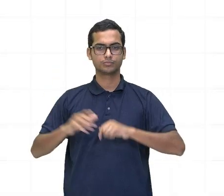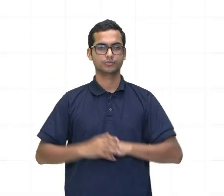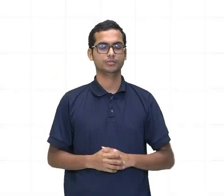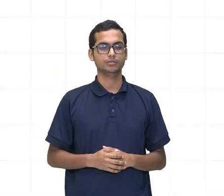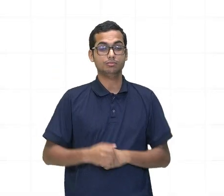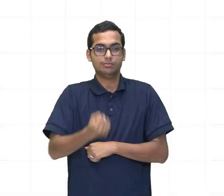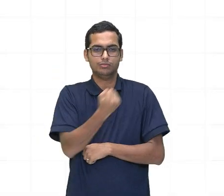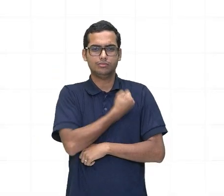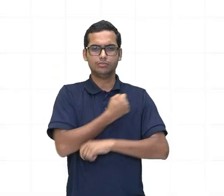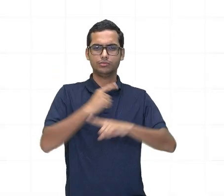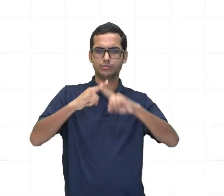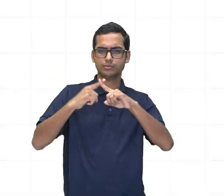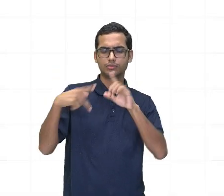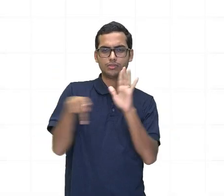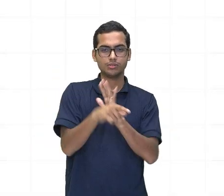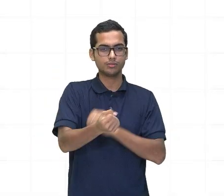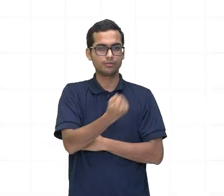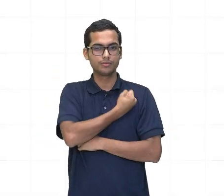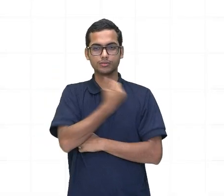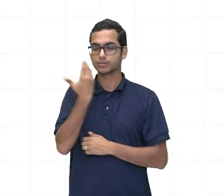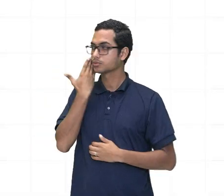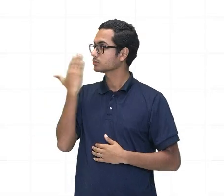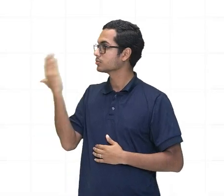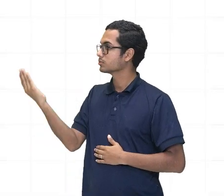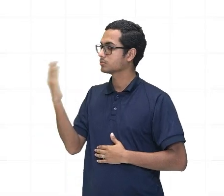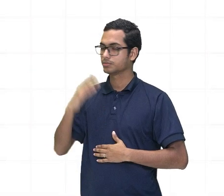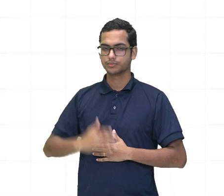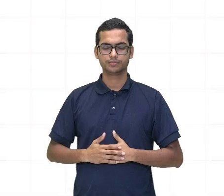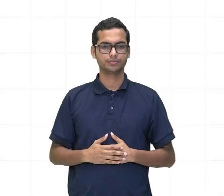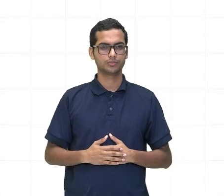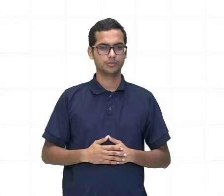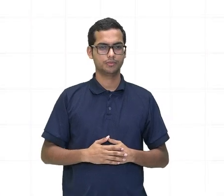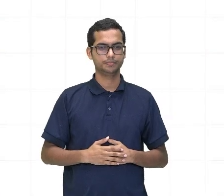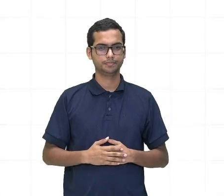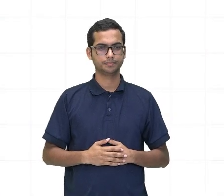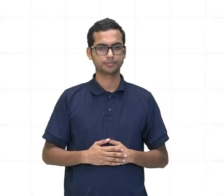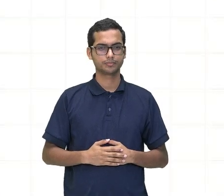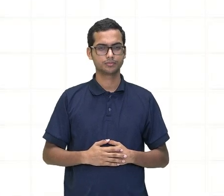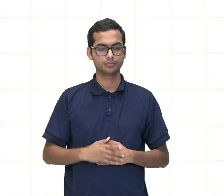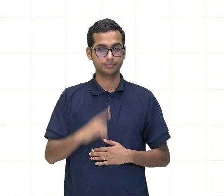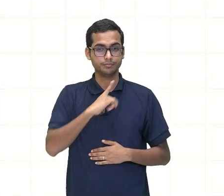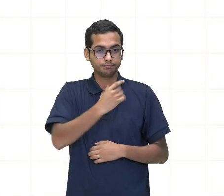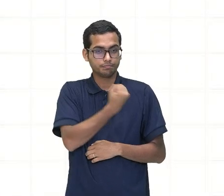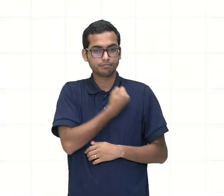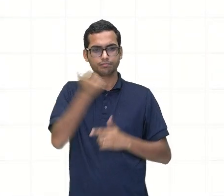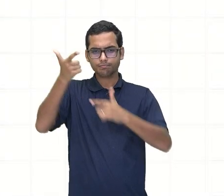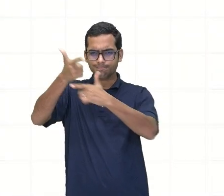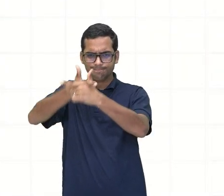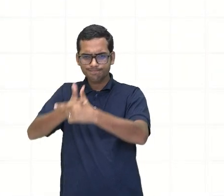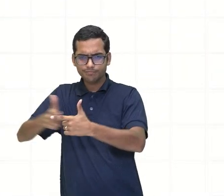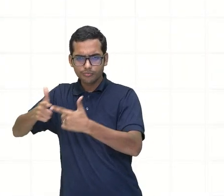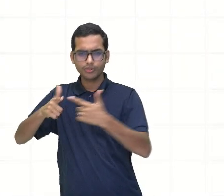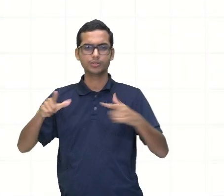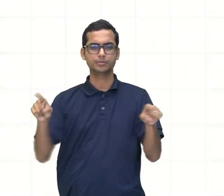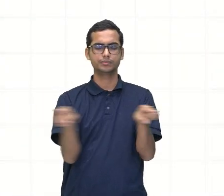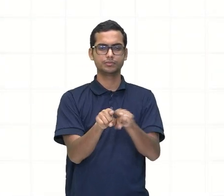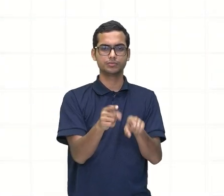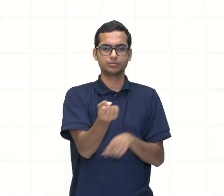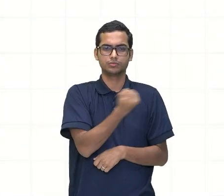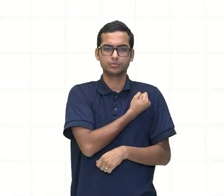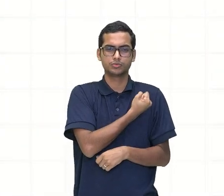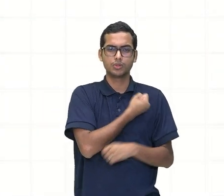Múltiplos de um número. Então, observe, nós temos o divisor e nós temos os